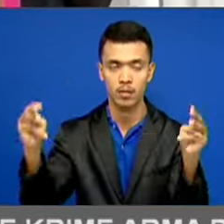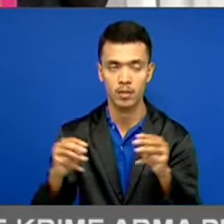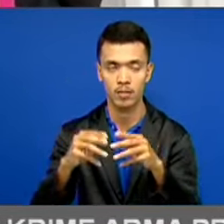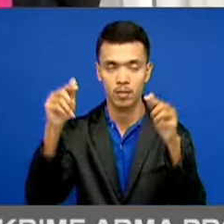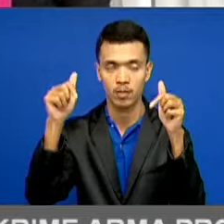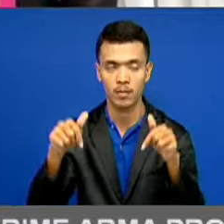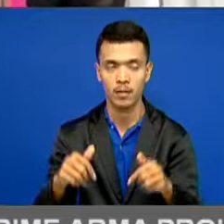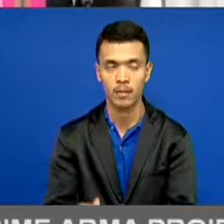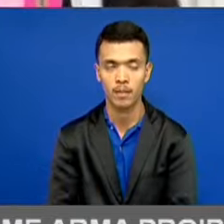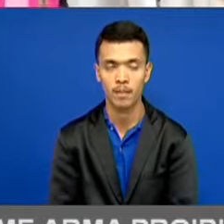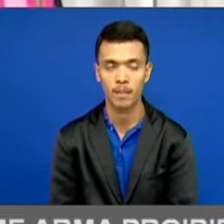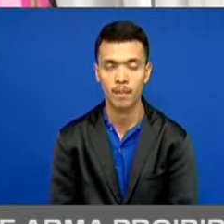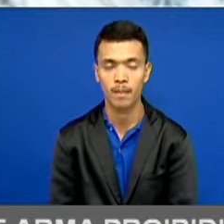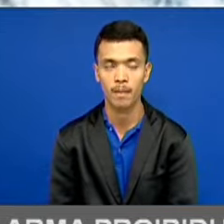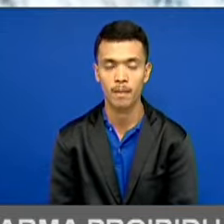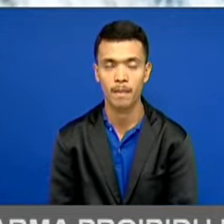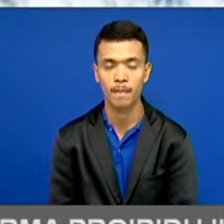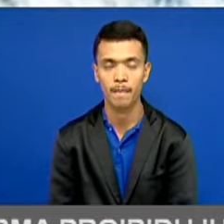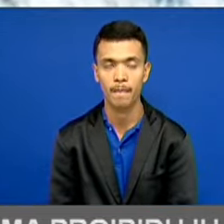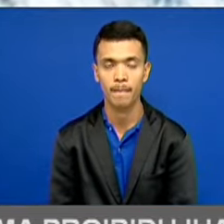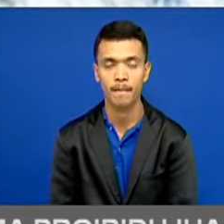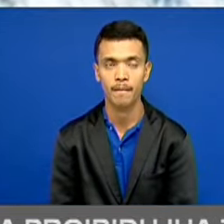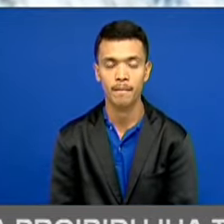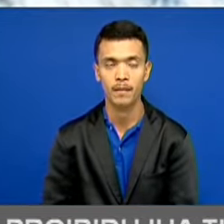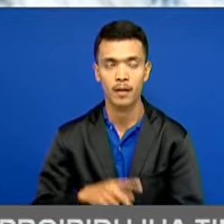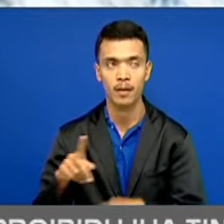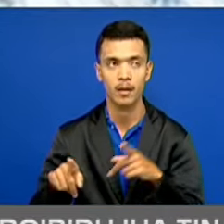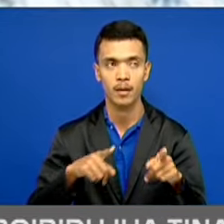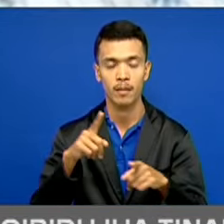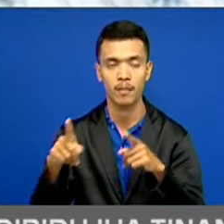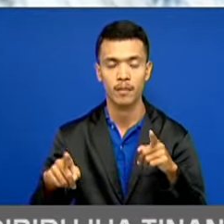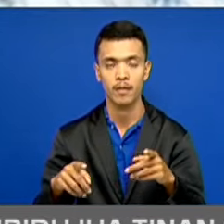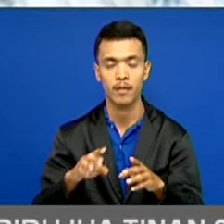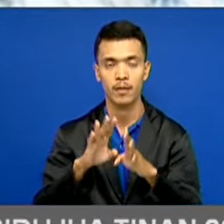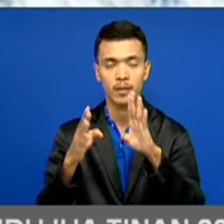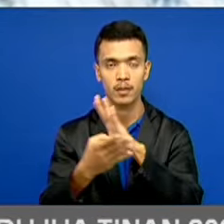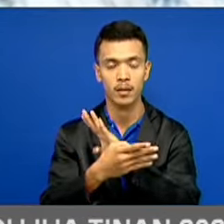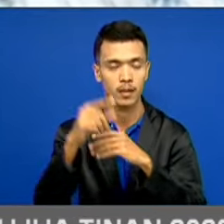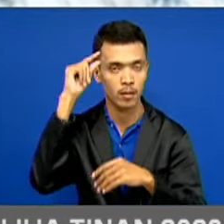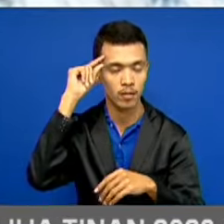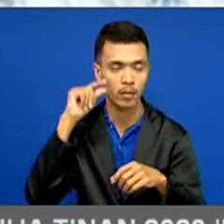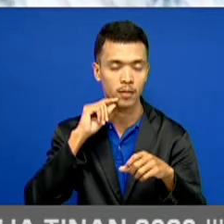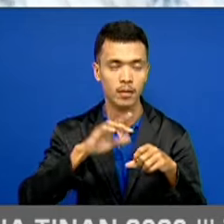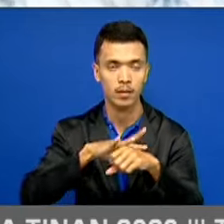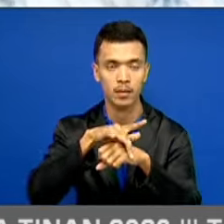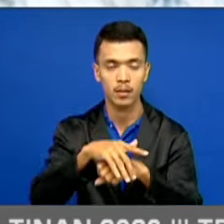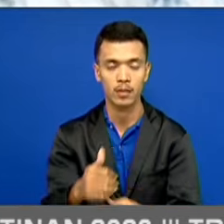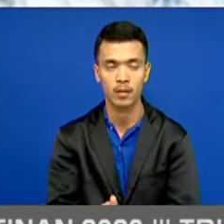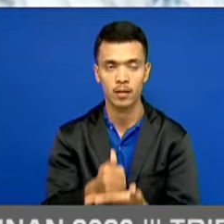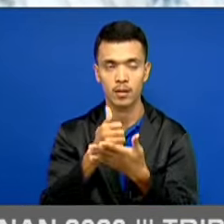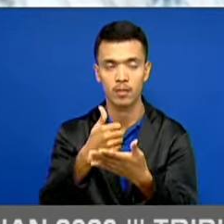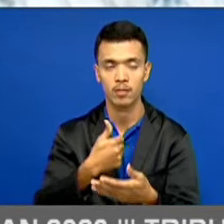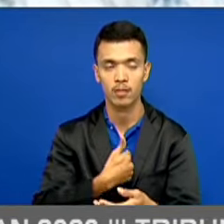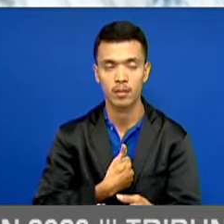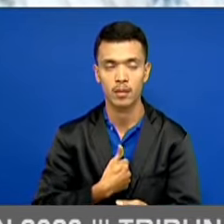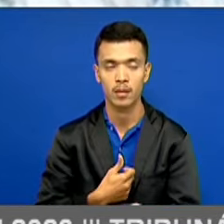nem. É uma diversa campeão da igualdade de gênero se dedica a tudo início a atividade